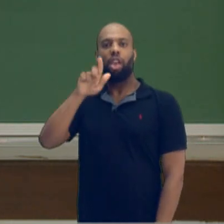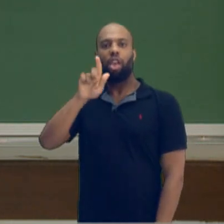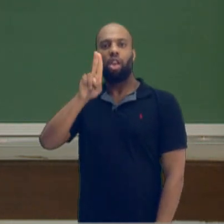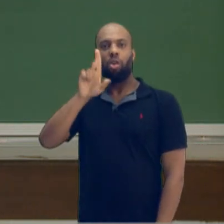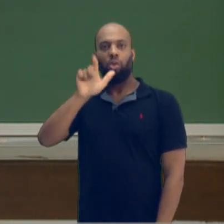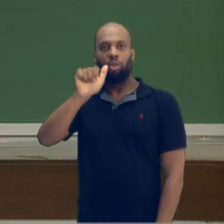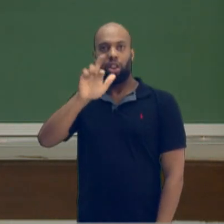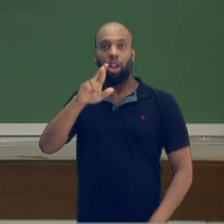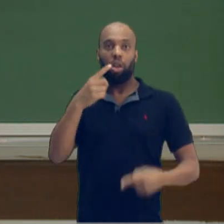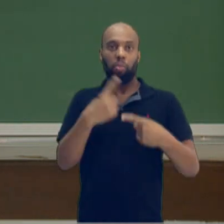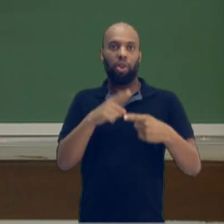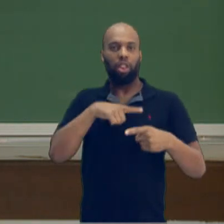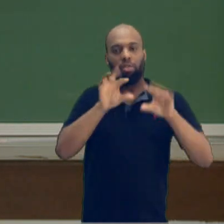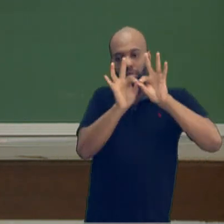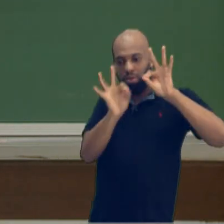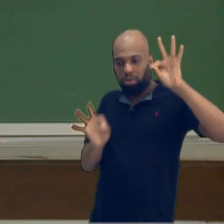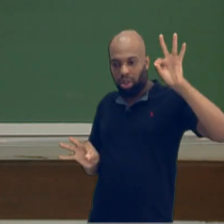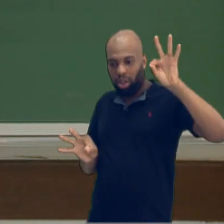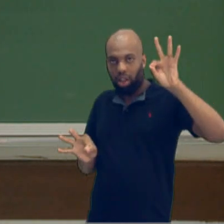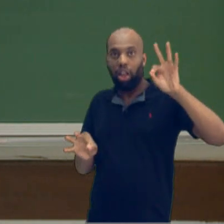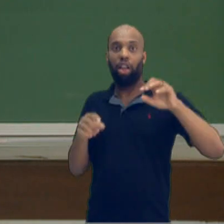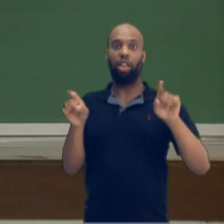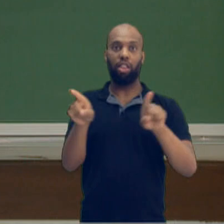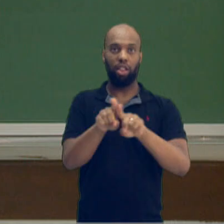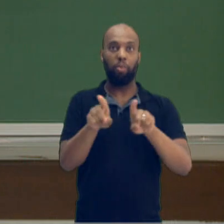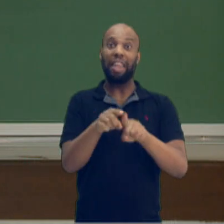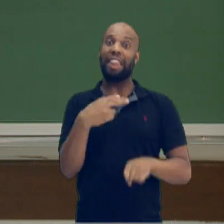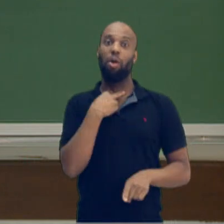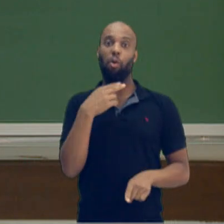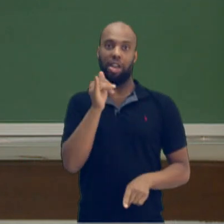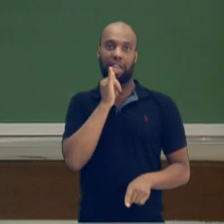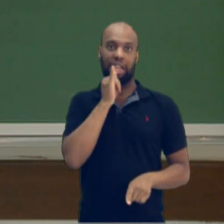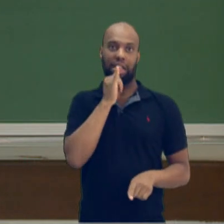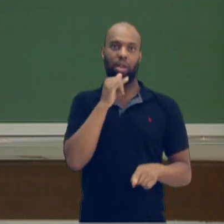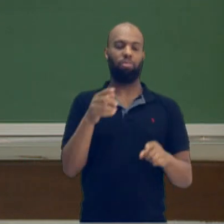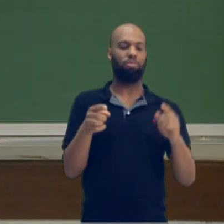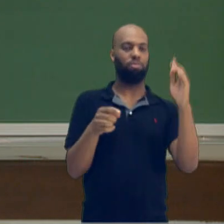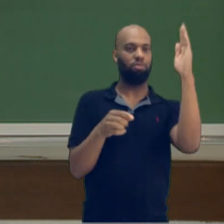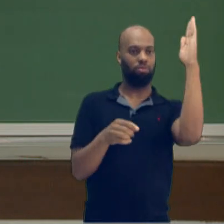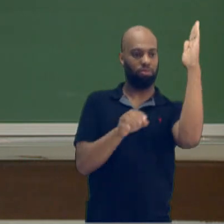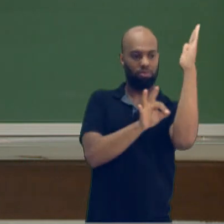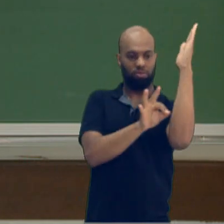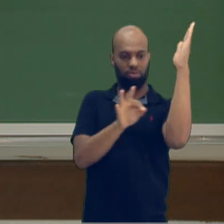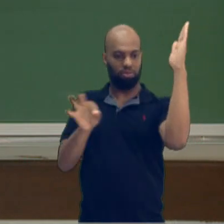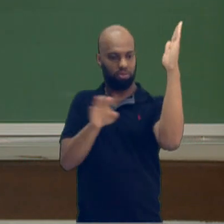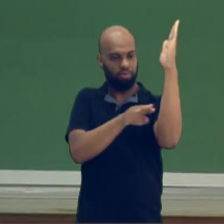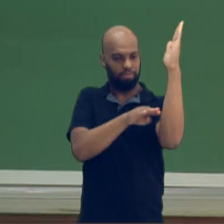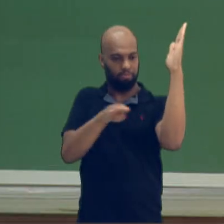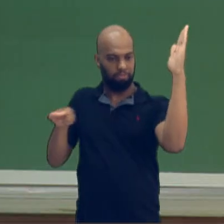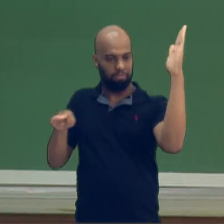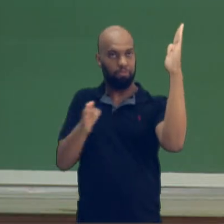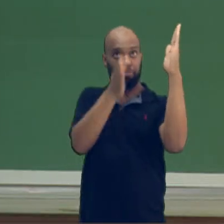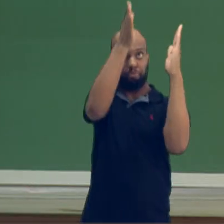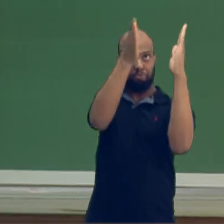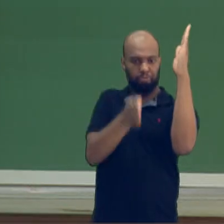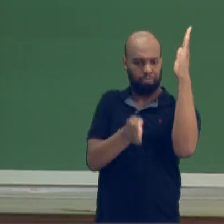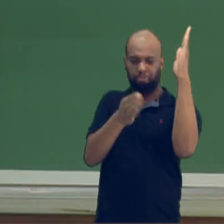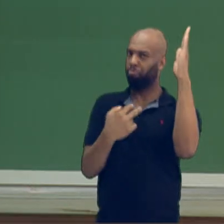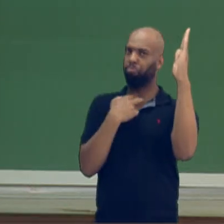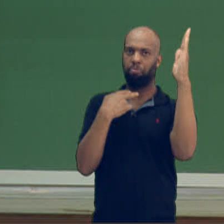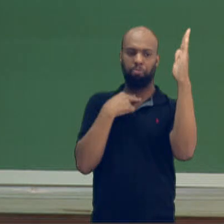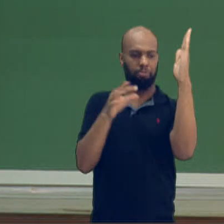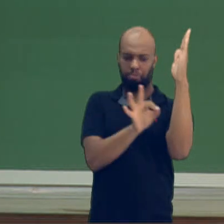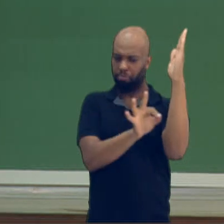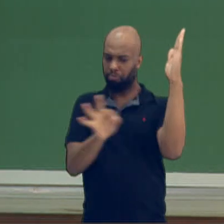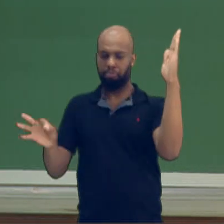inclinação. Isto é uma reta não paralela a nenhum dos eixos, então essa reta não pode ser paralela, nem ao eixo x e